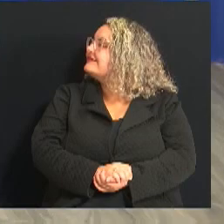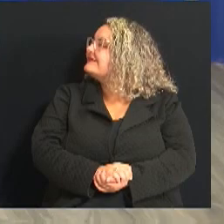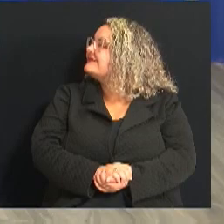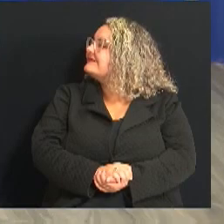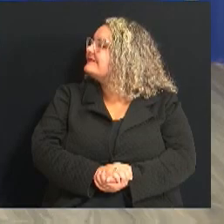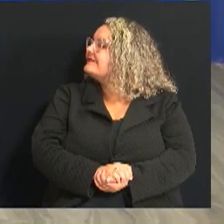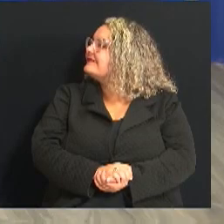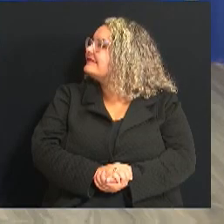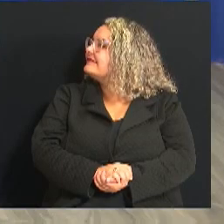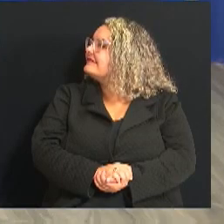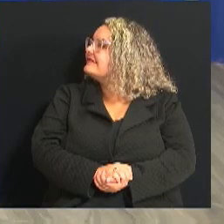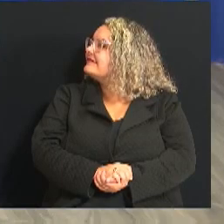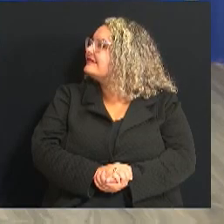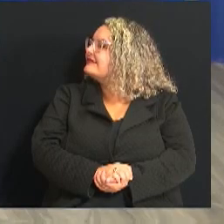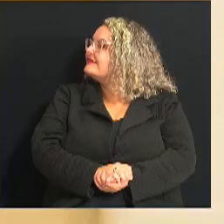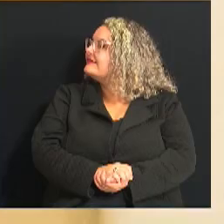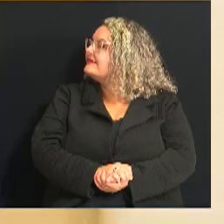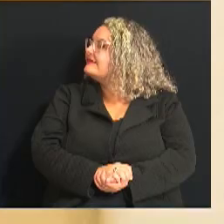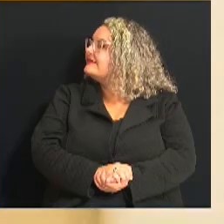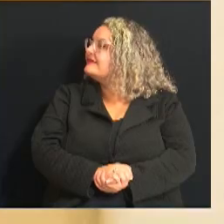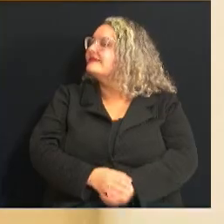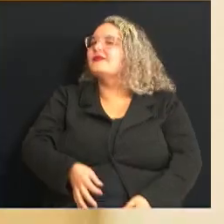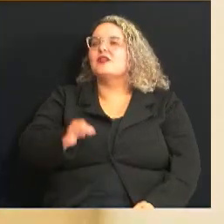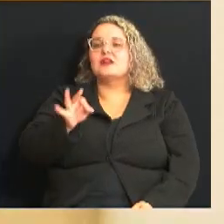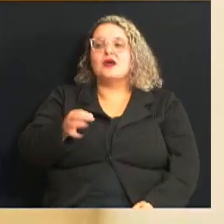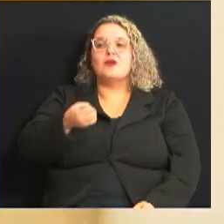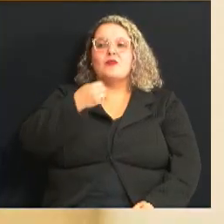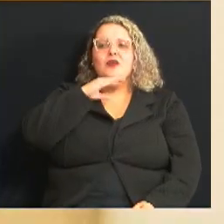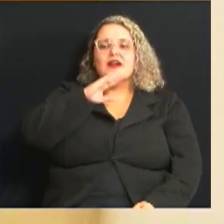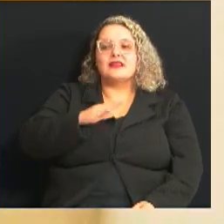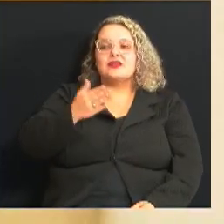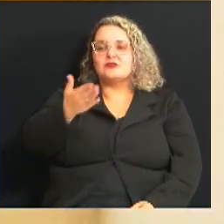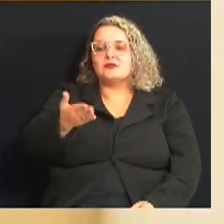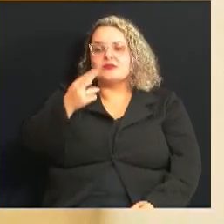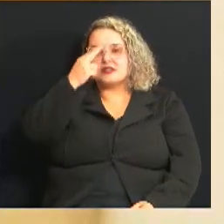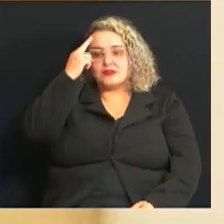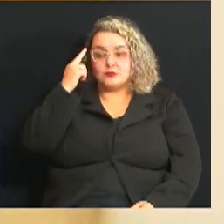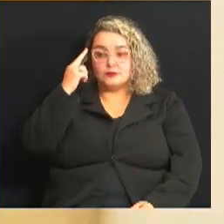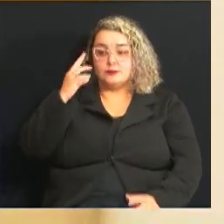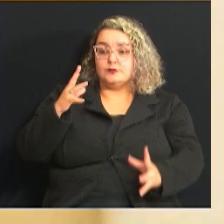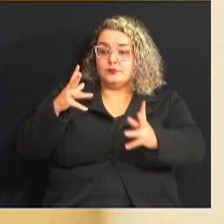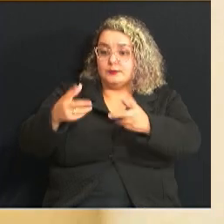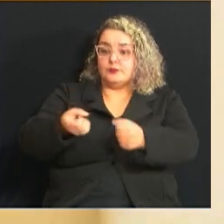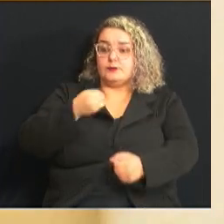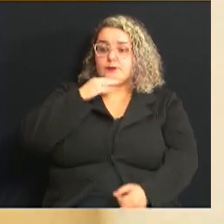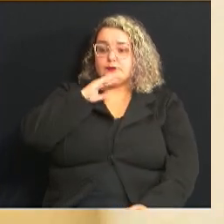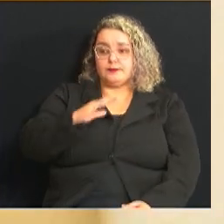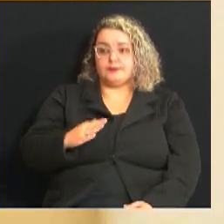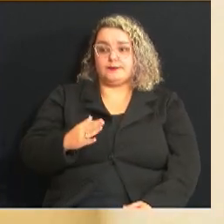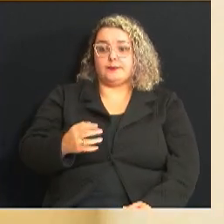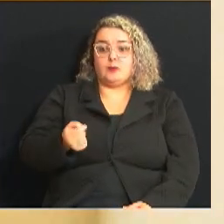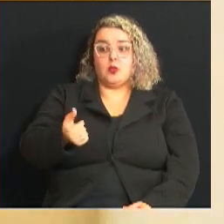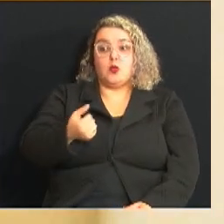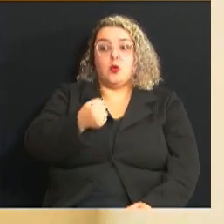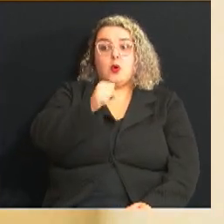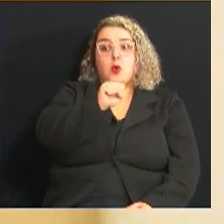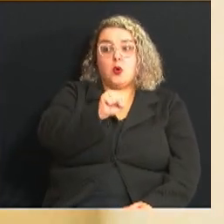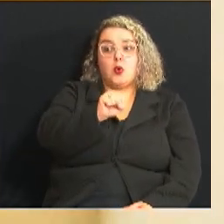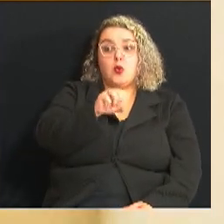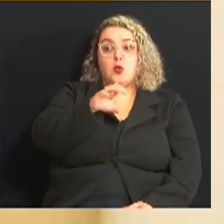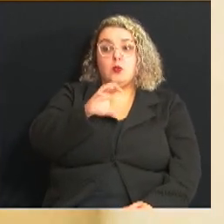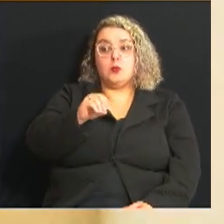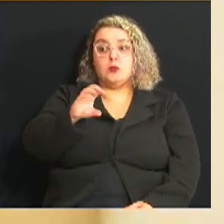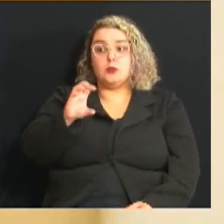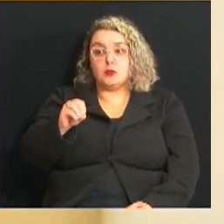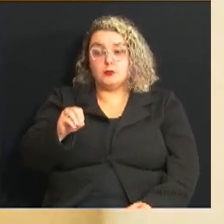Com certeza, boa tarde para você, boa tarde para todo mundo, Gabriel Castro. Bom, são quase 800